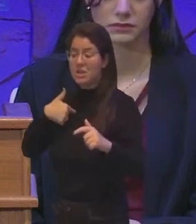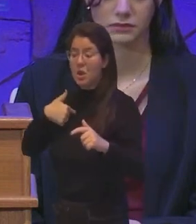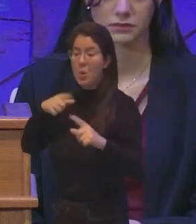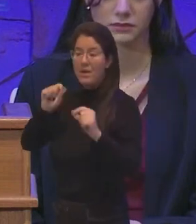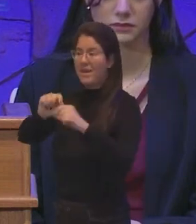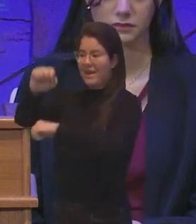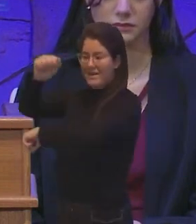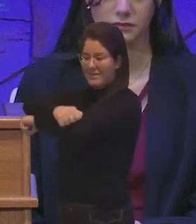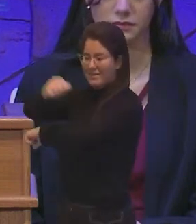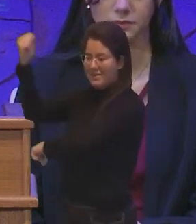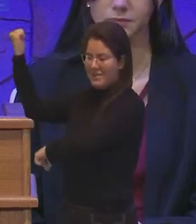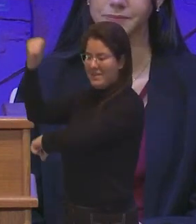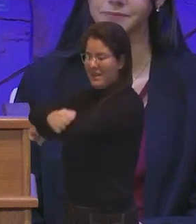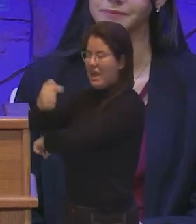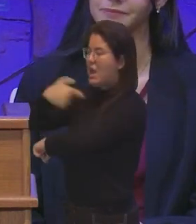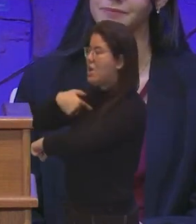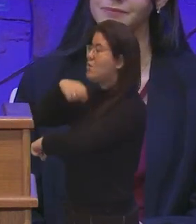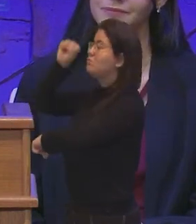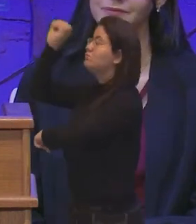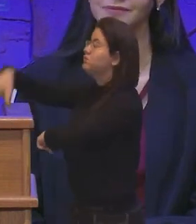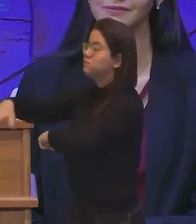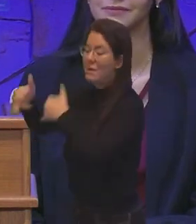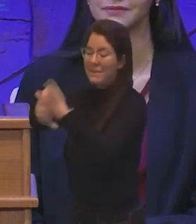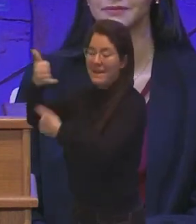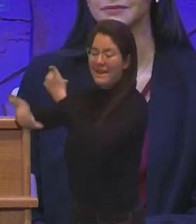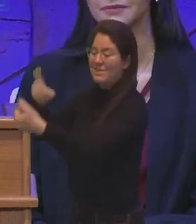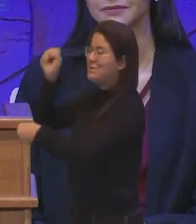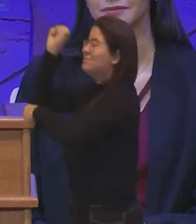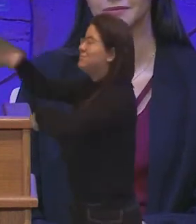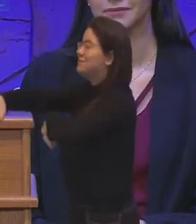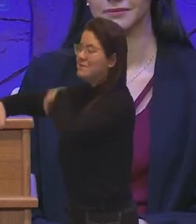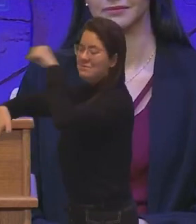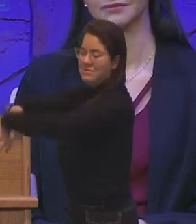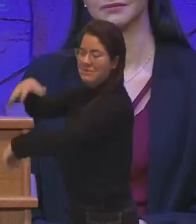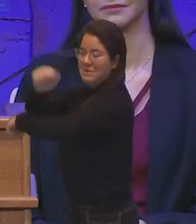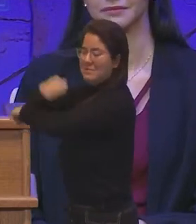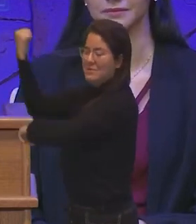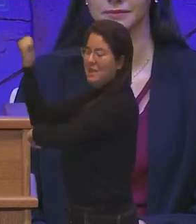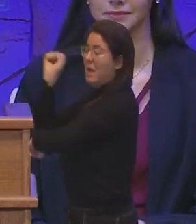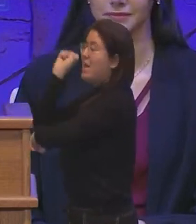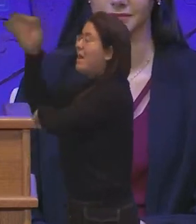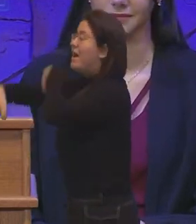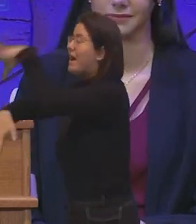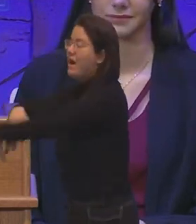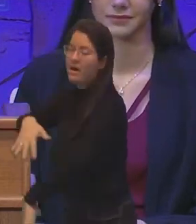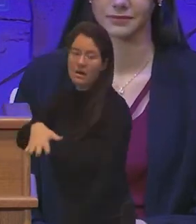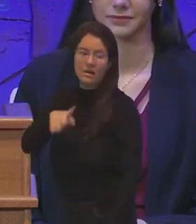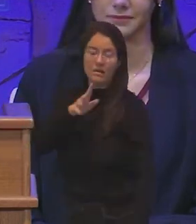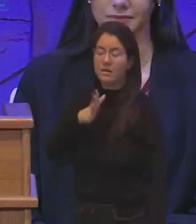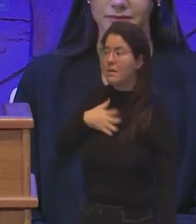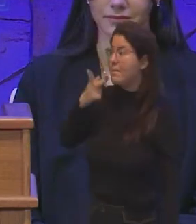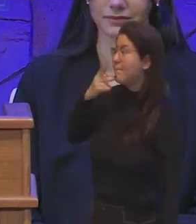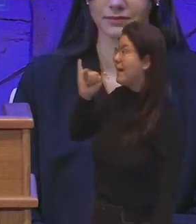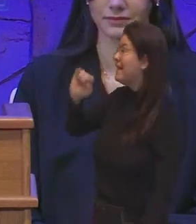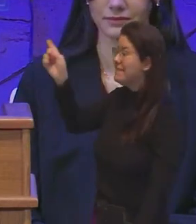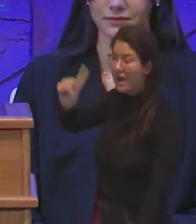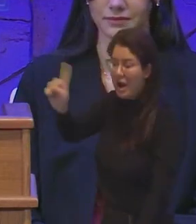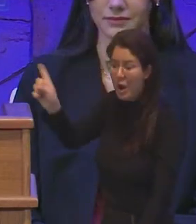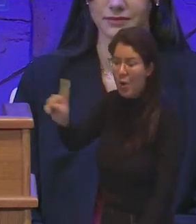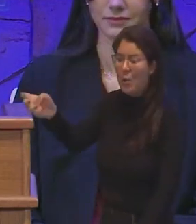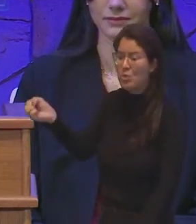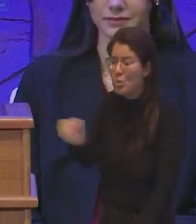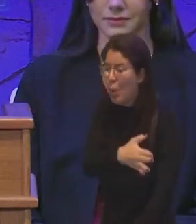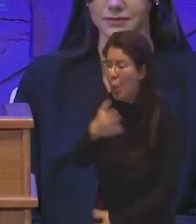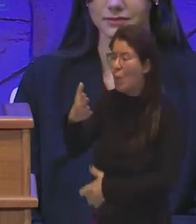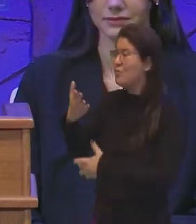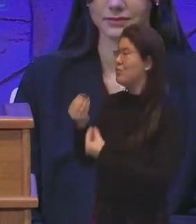rua. Quem quer brinquedo? E toma. Eu jogava, minha mãe: menino, você pode dar alguma coisa, mas não dá isso não, que acabou de ganhar na